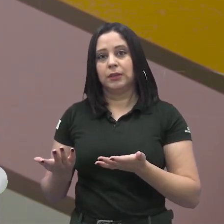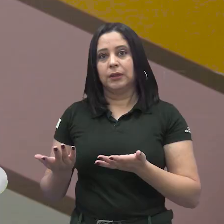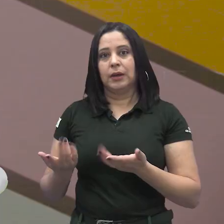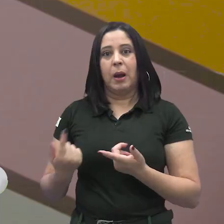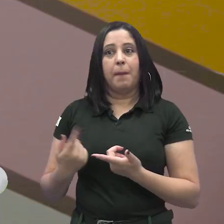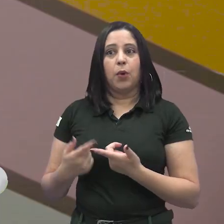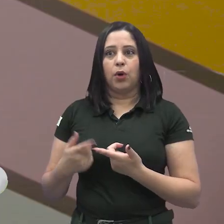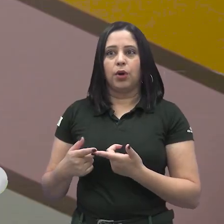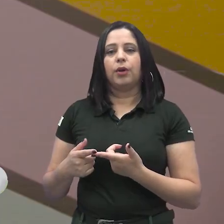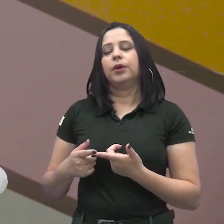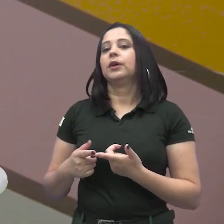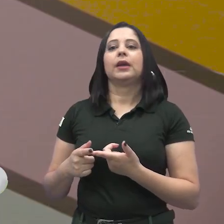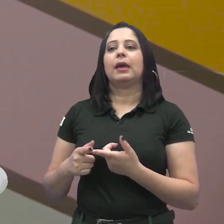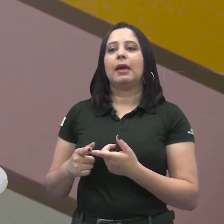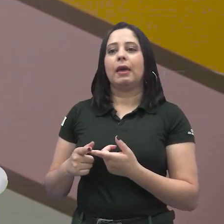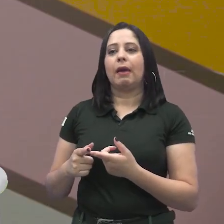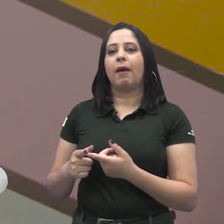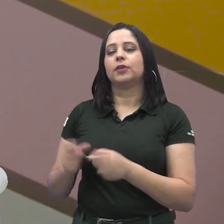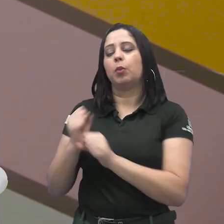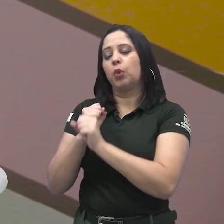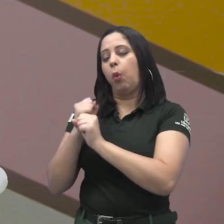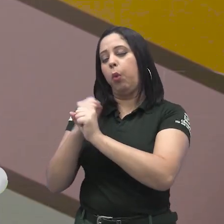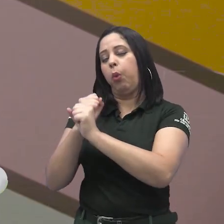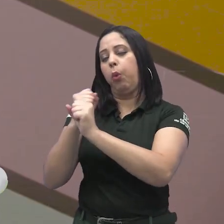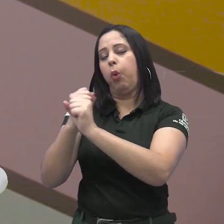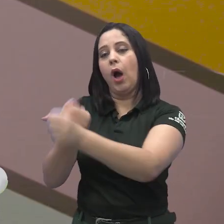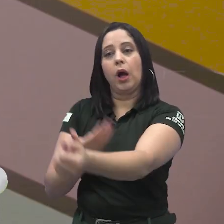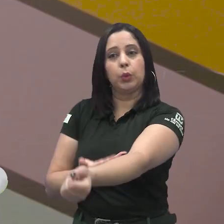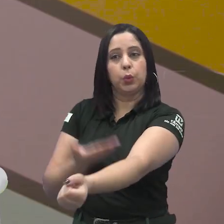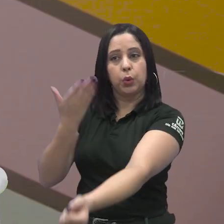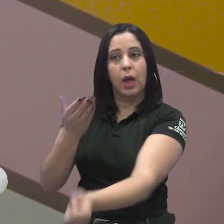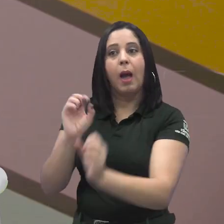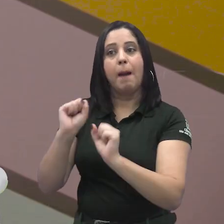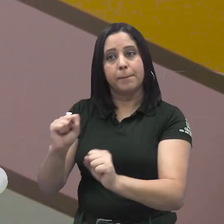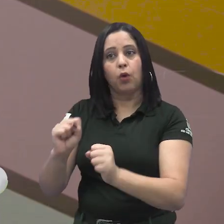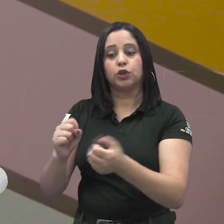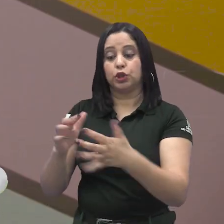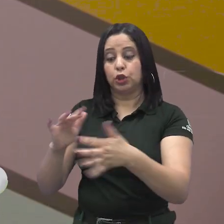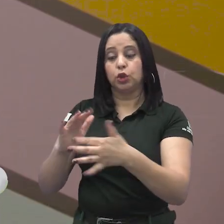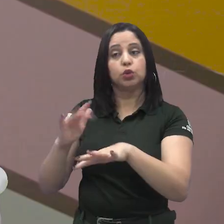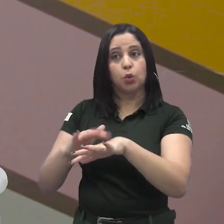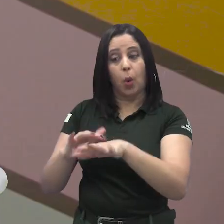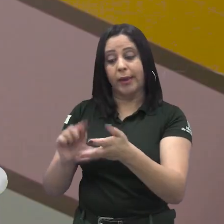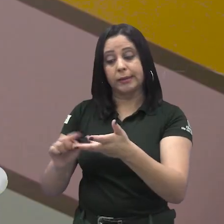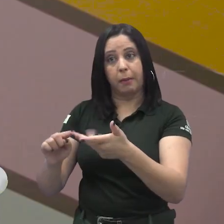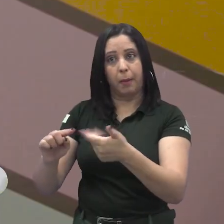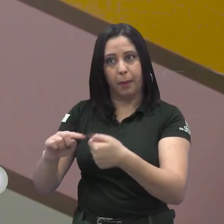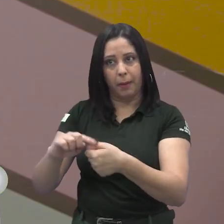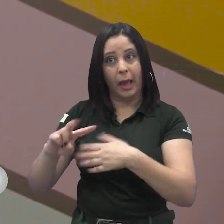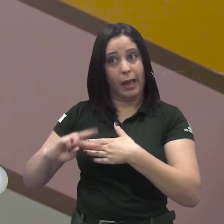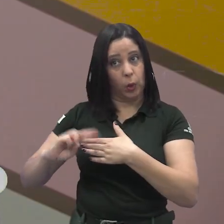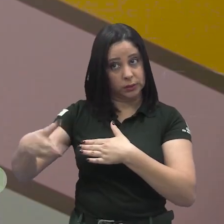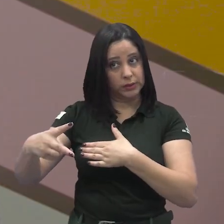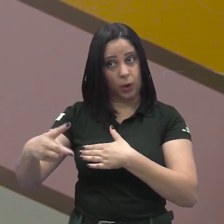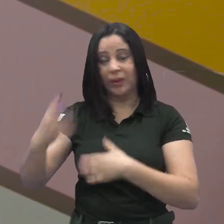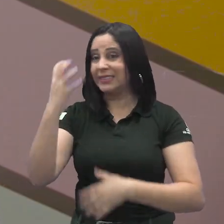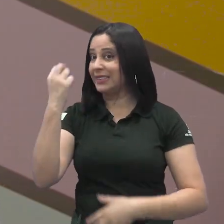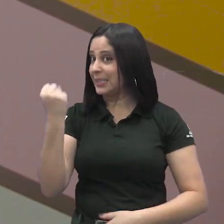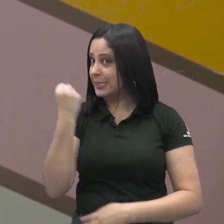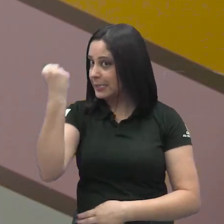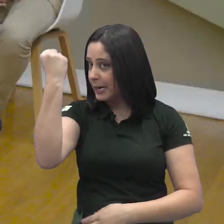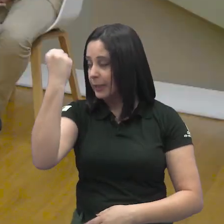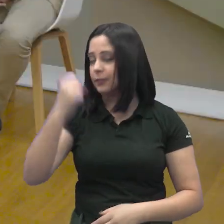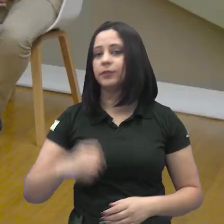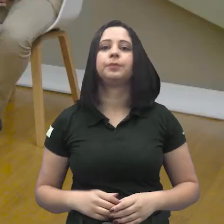através de muitos anos de uma pressão descontrolada, elas são potencialmente fatais, se não com sequelas graves.